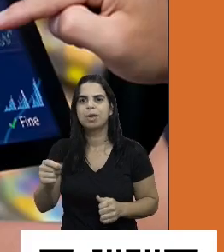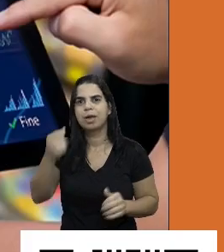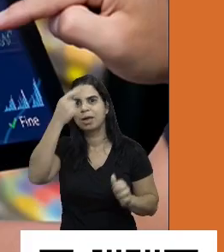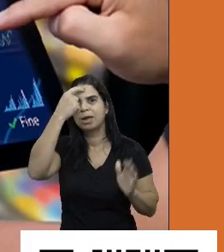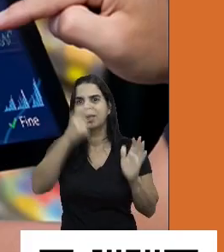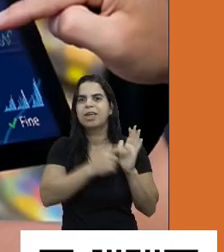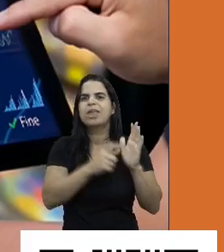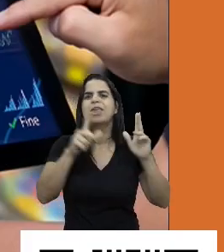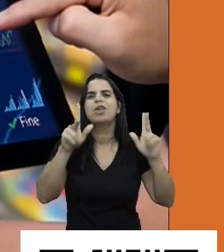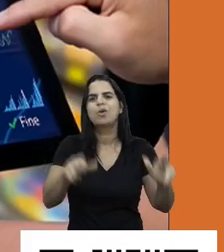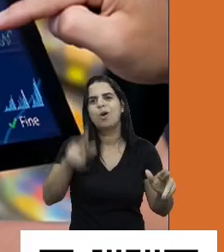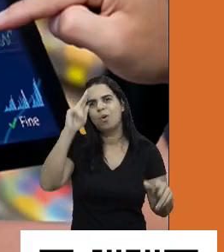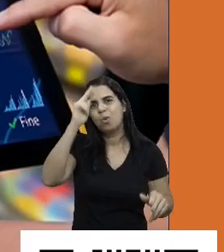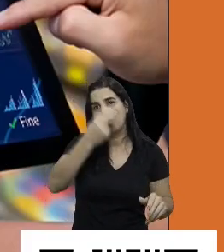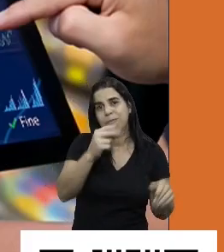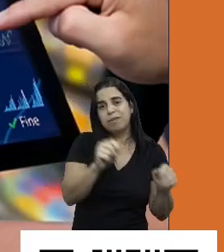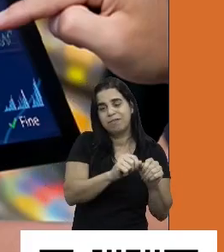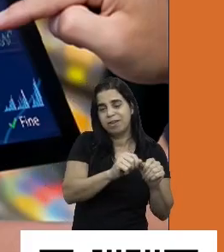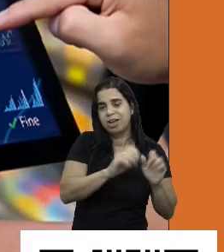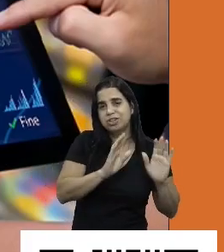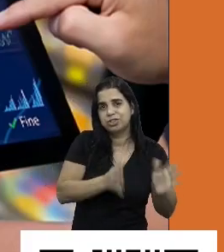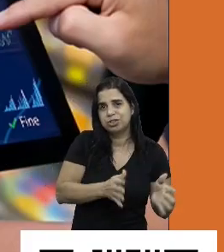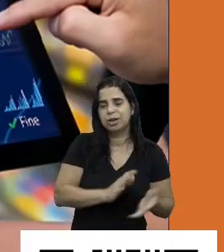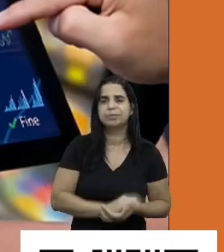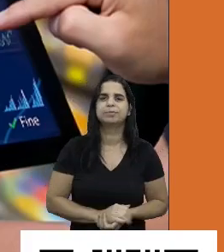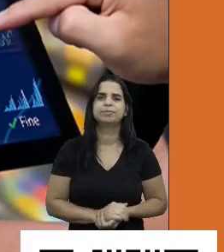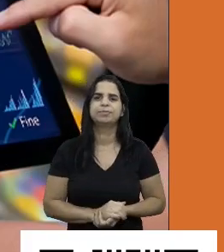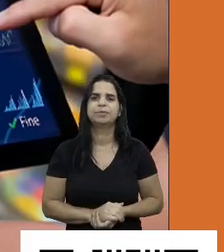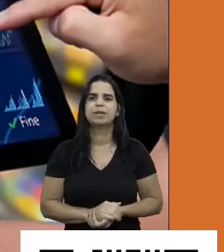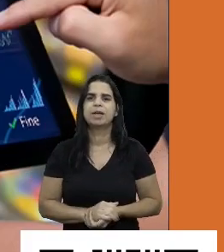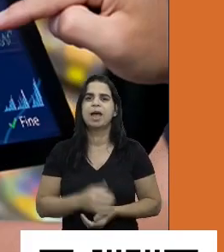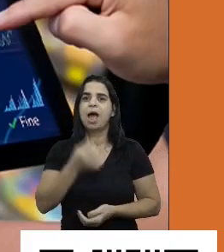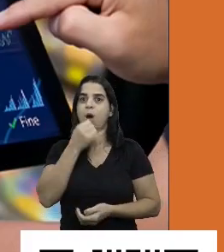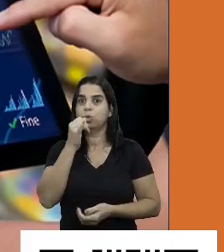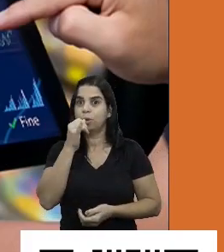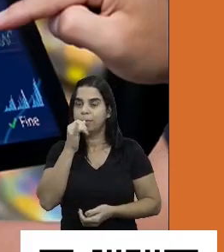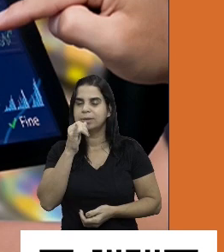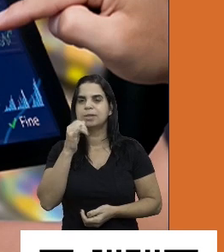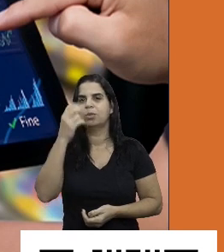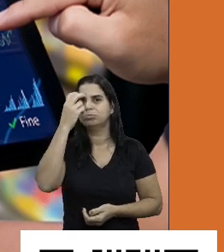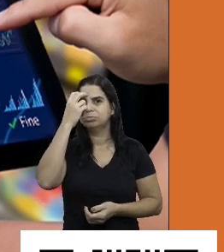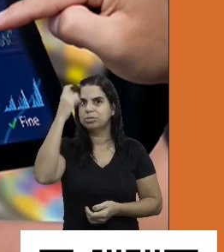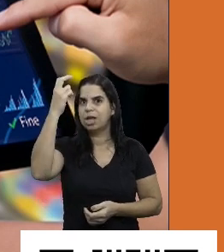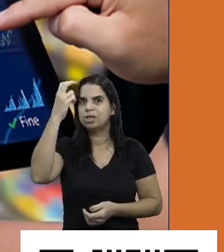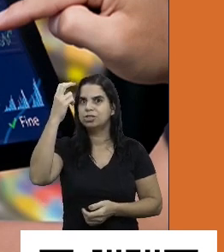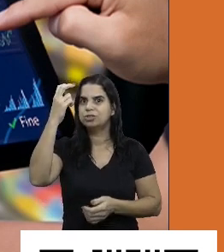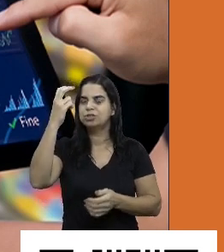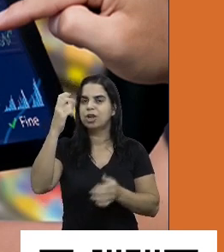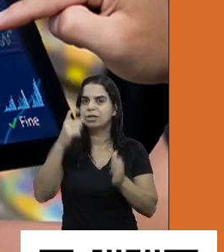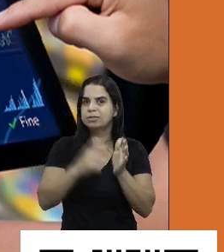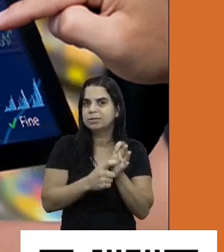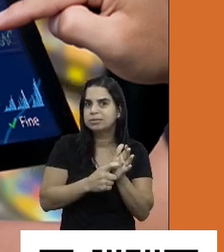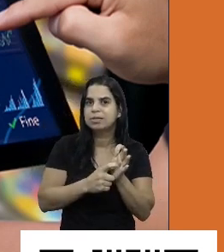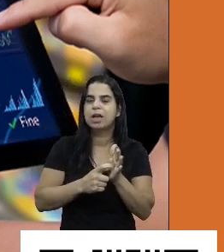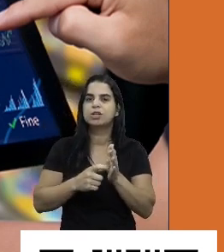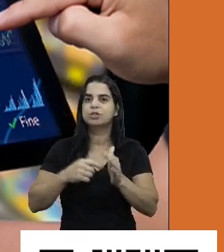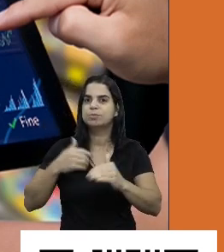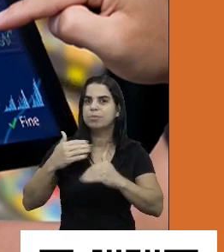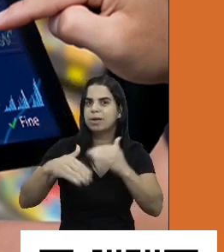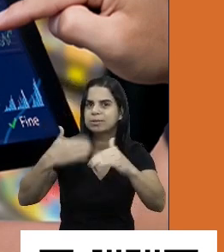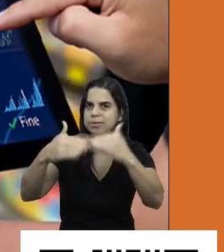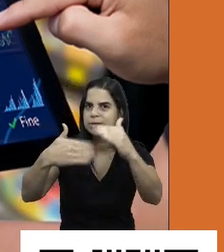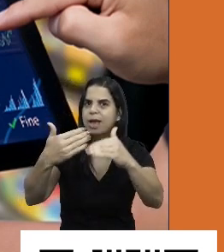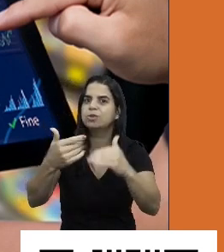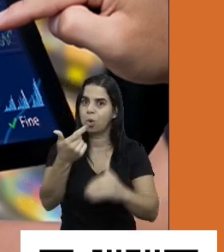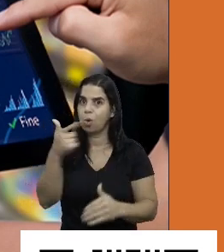o Uber faz automação de inteligência de processo outro grande ponto fator de receita do